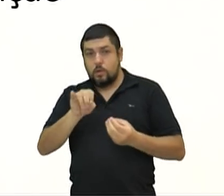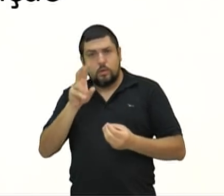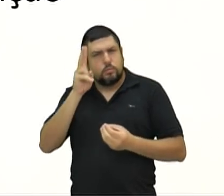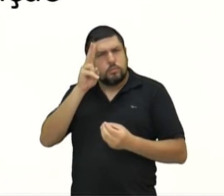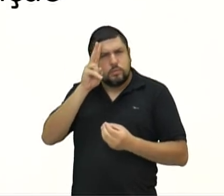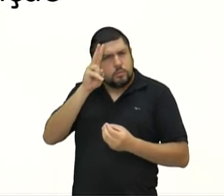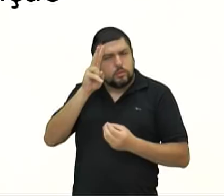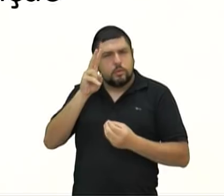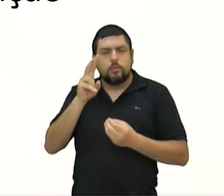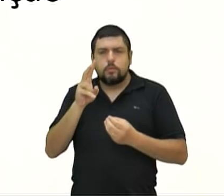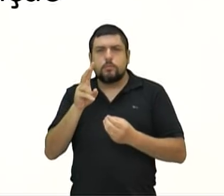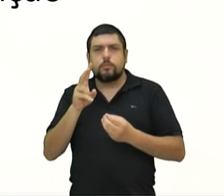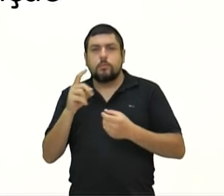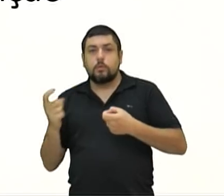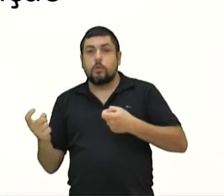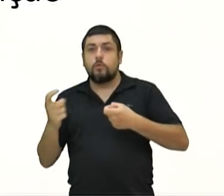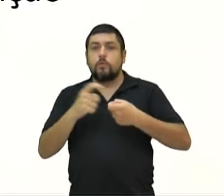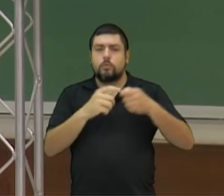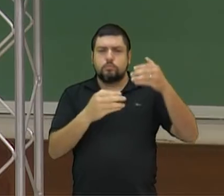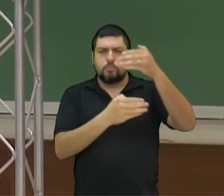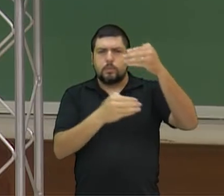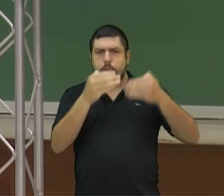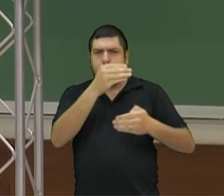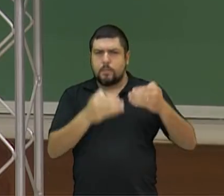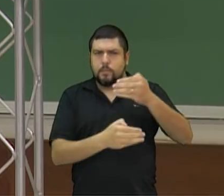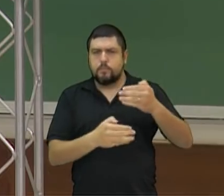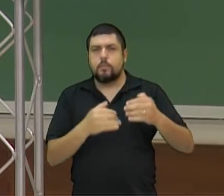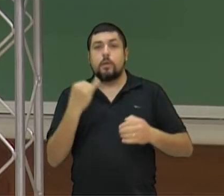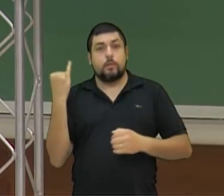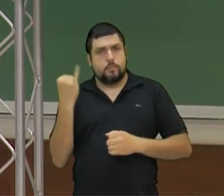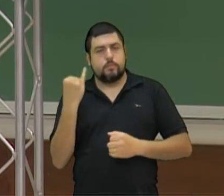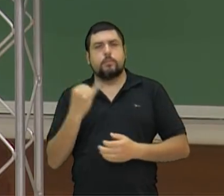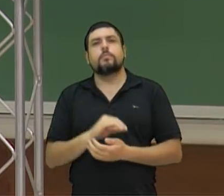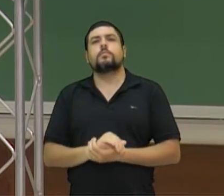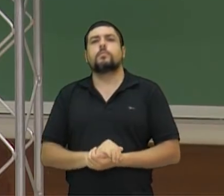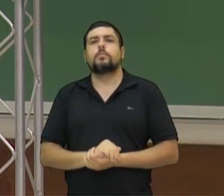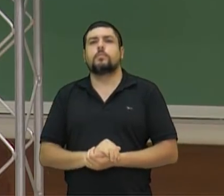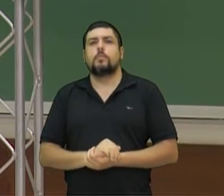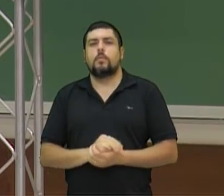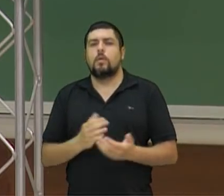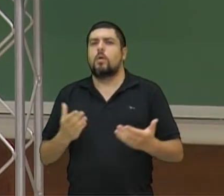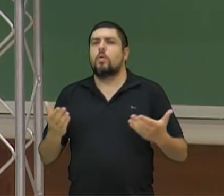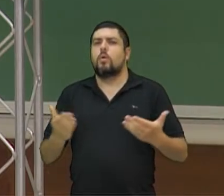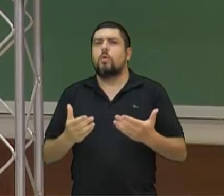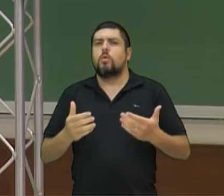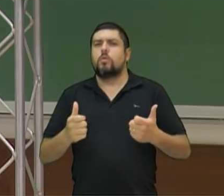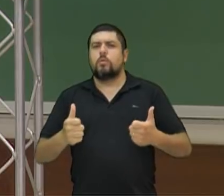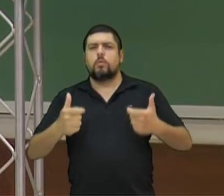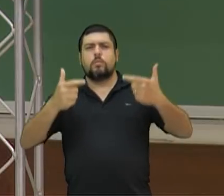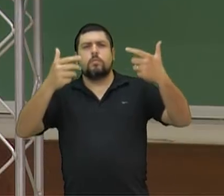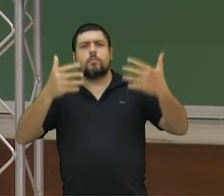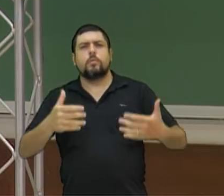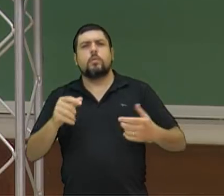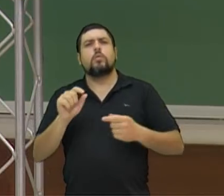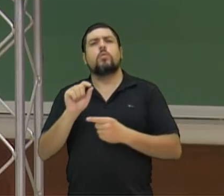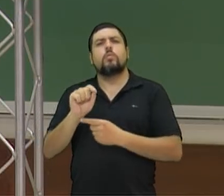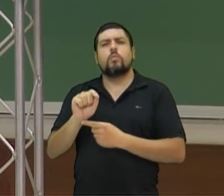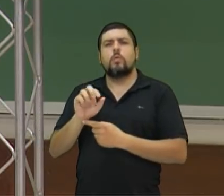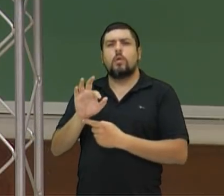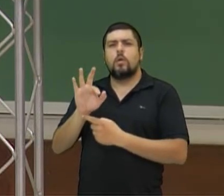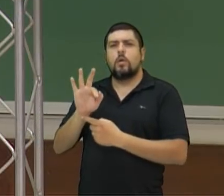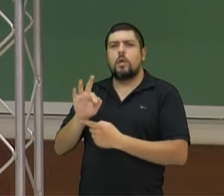vai lá, volta, é bem importante essa aula passada. Na aula de hoje, nós vamos falar sobre funções modulares,